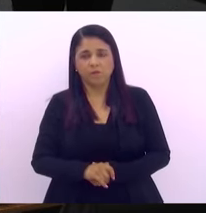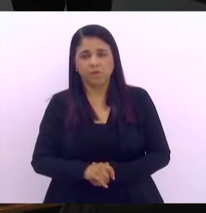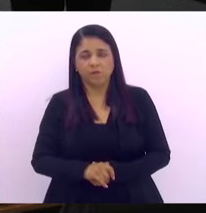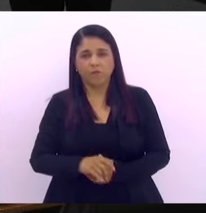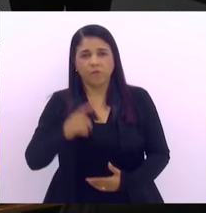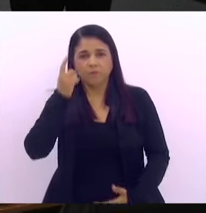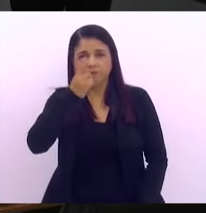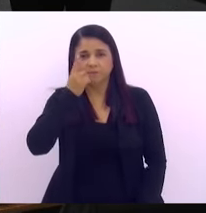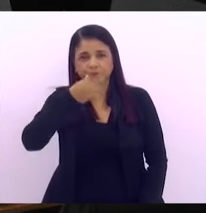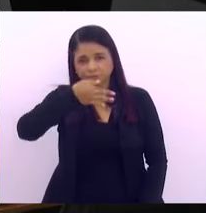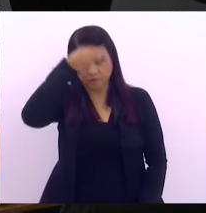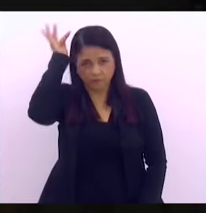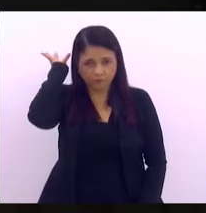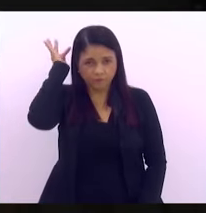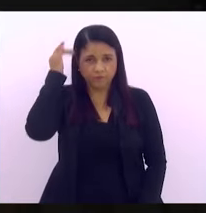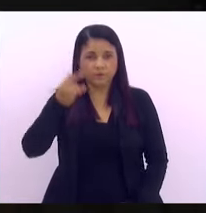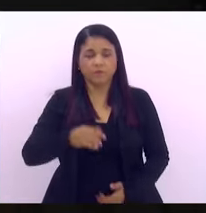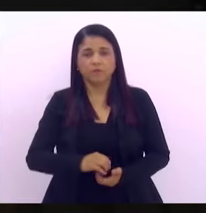Deputado Fred Pacheco.